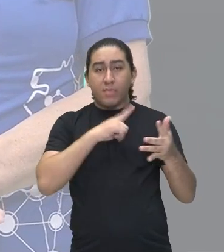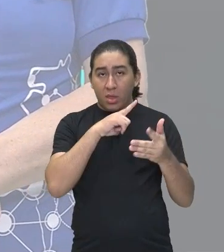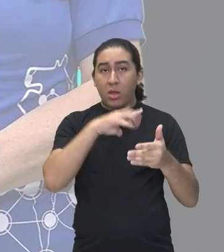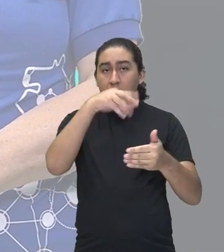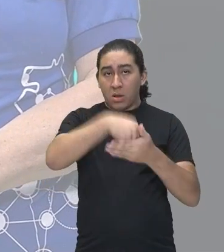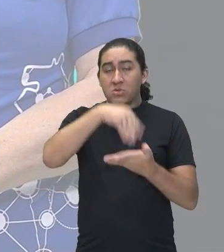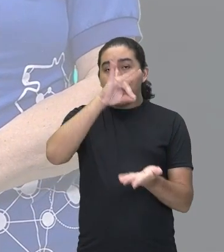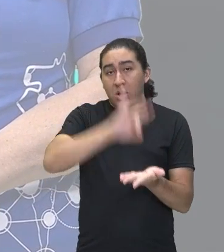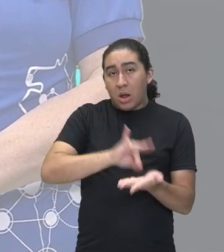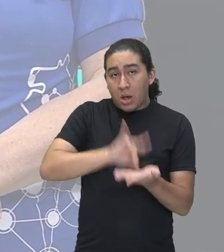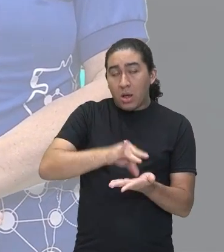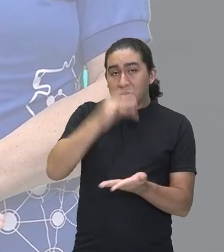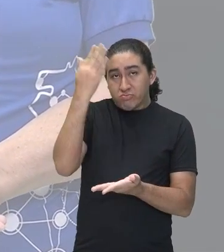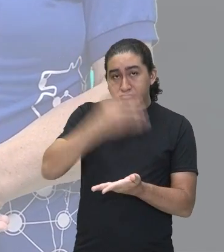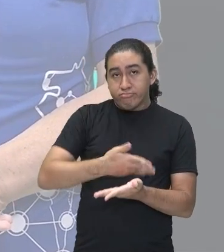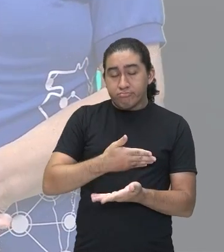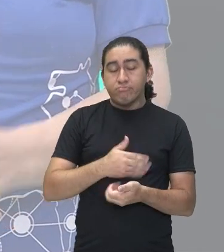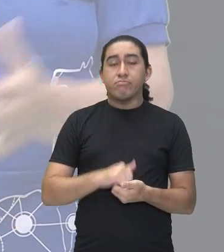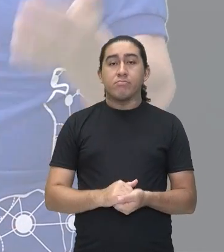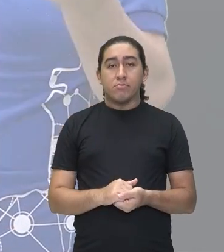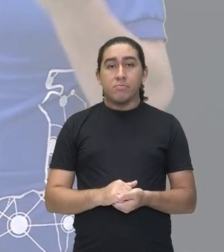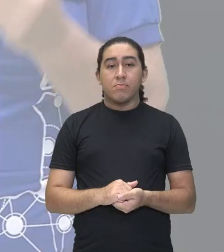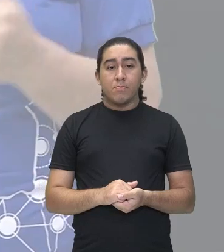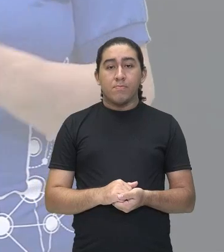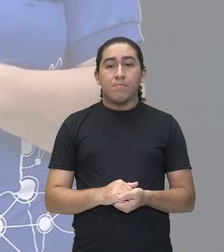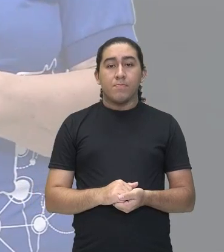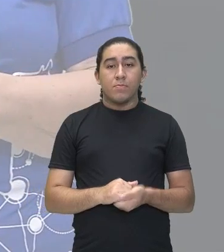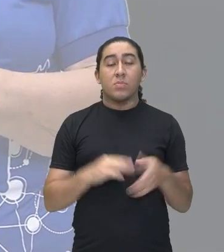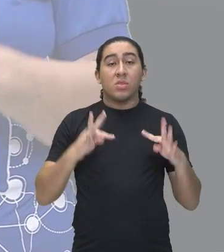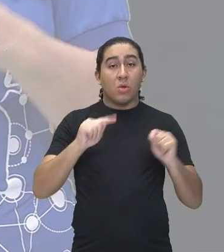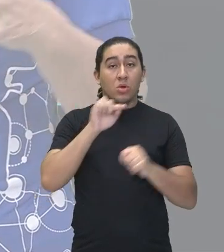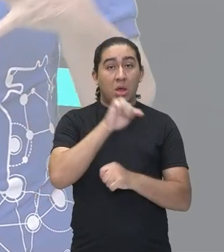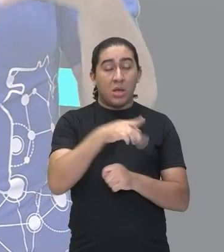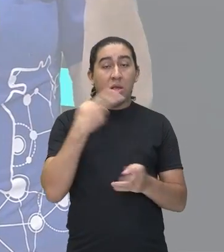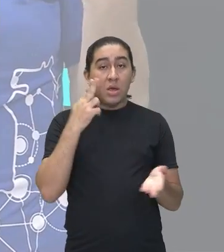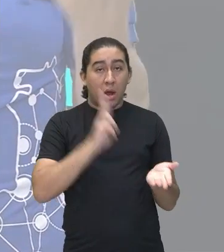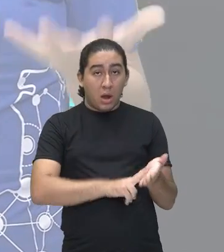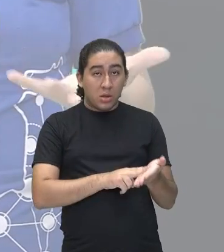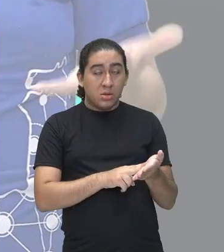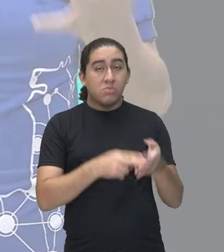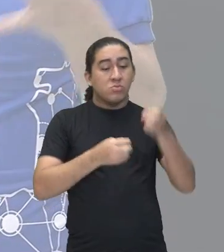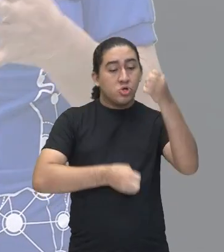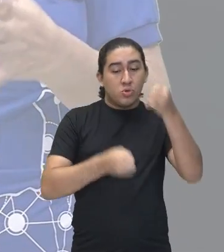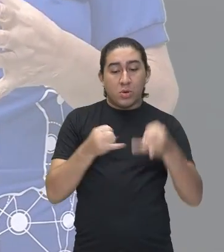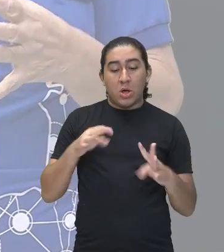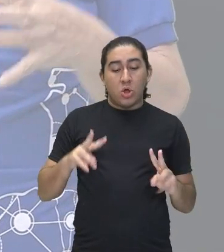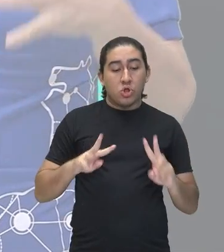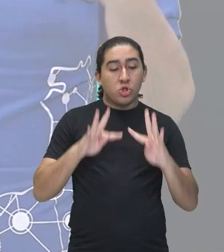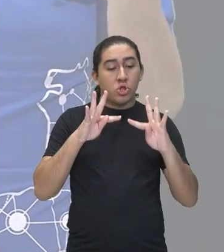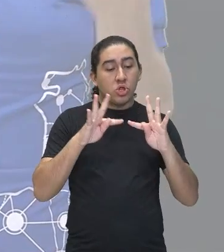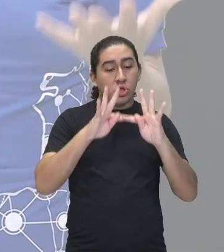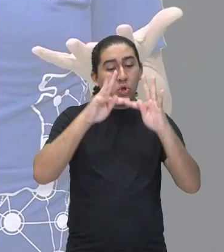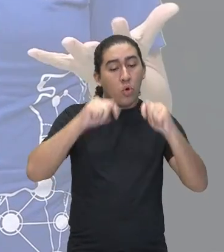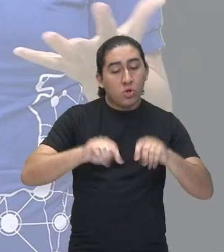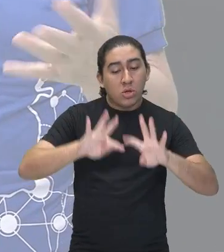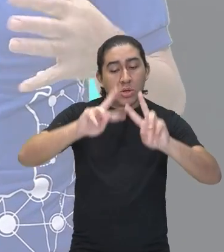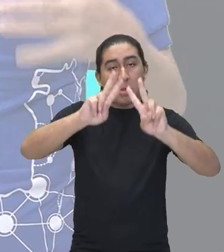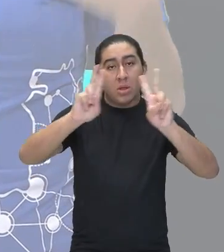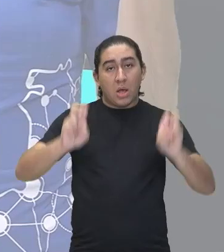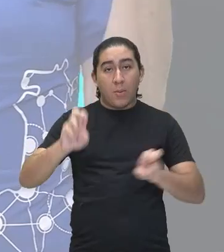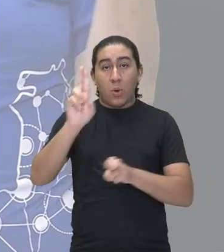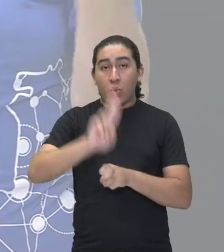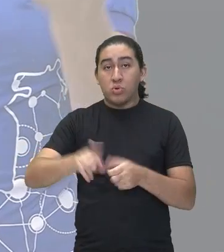foi muito desonesto com o povo. E essas cartas chilenas tratam de tudo isso de uma forma